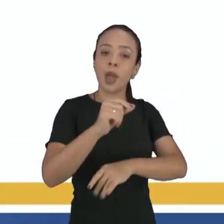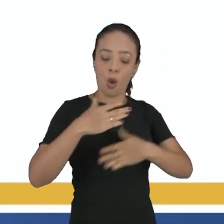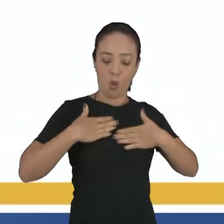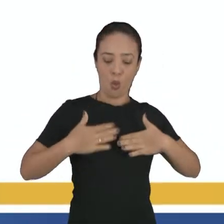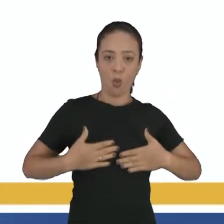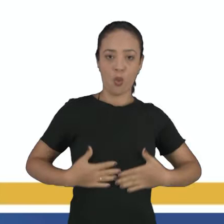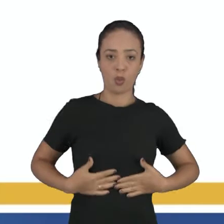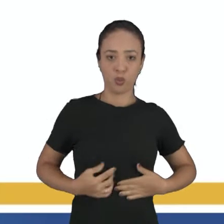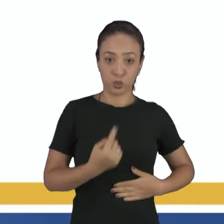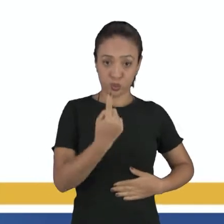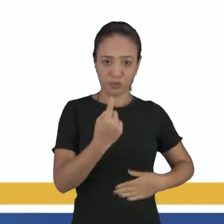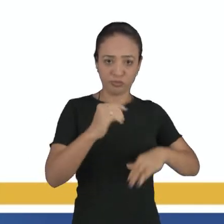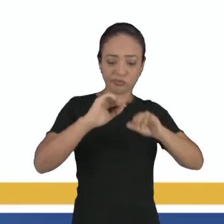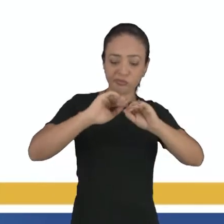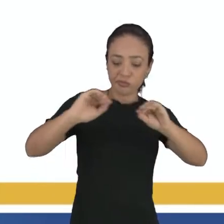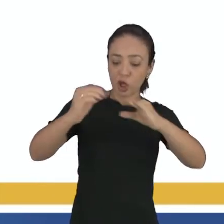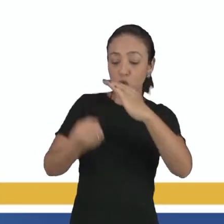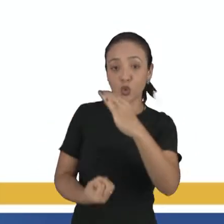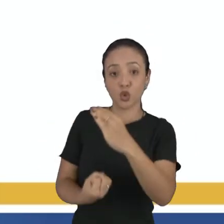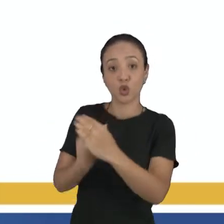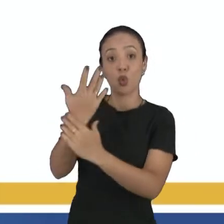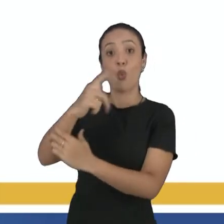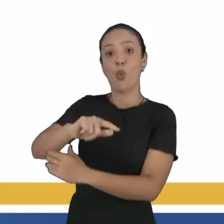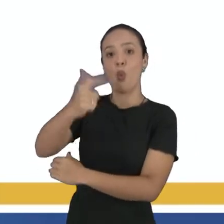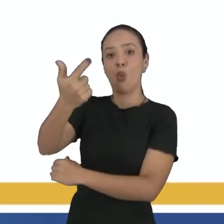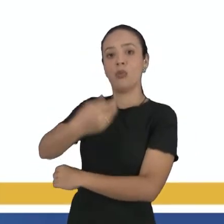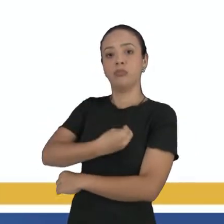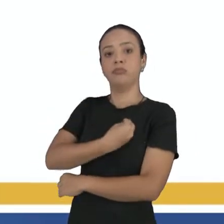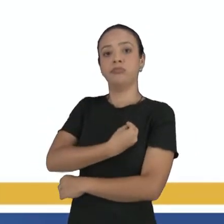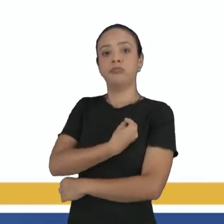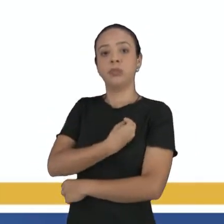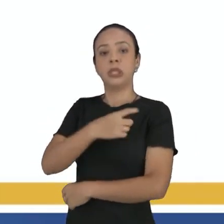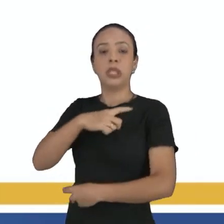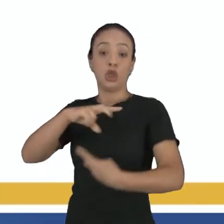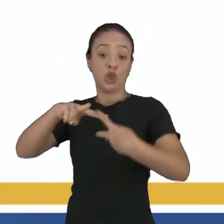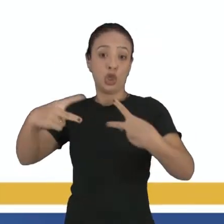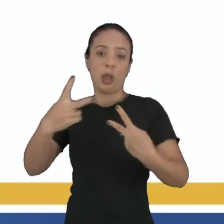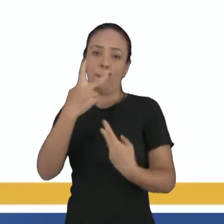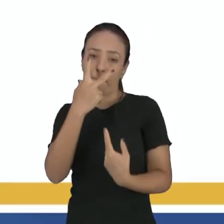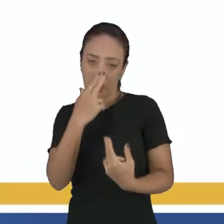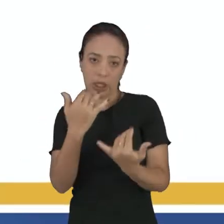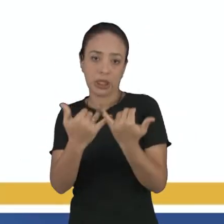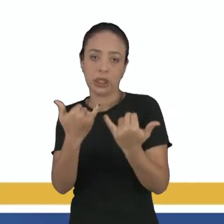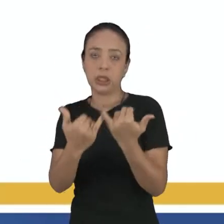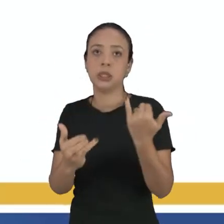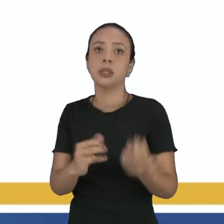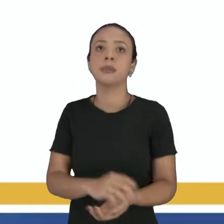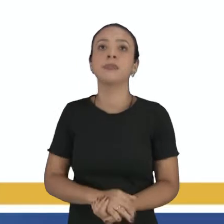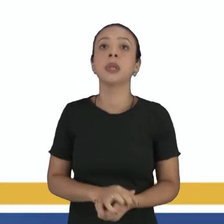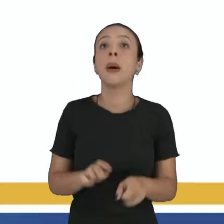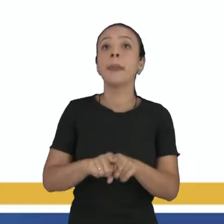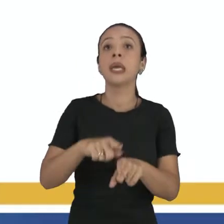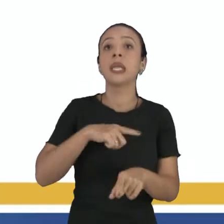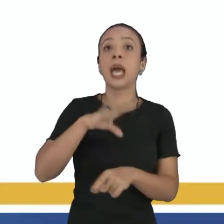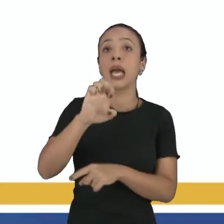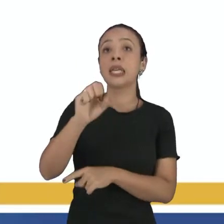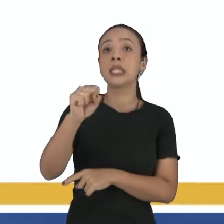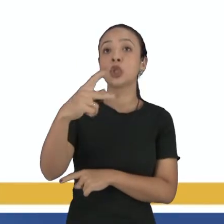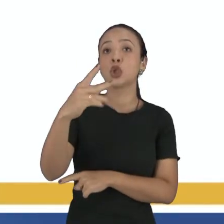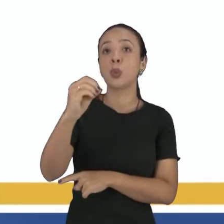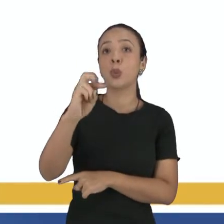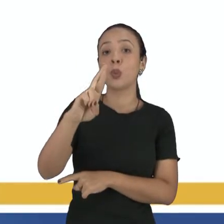seu corpo e a partir desse pedaço ele forma um outro ser vivo, geneticamente idêntico a ele. Nós temos ali a esporulação, né,